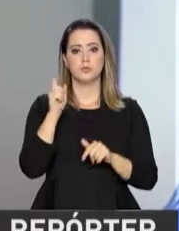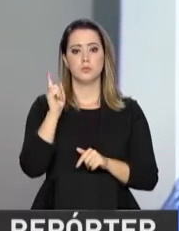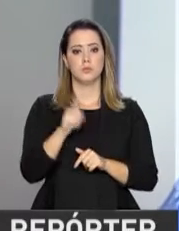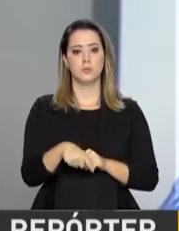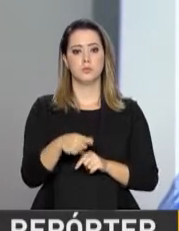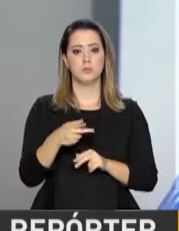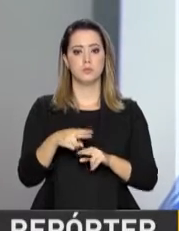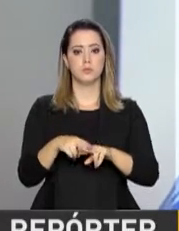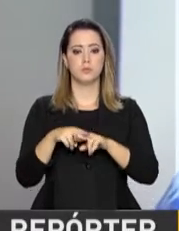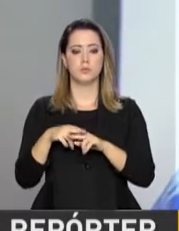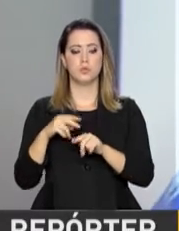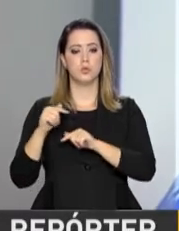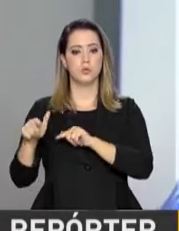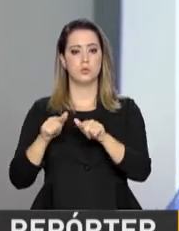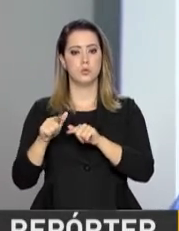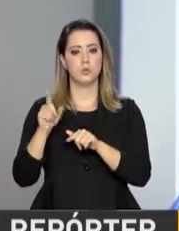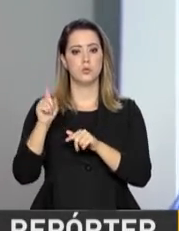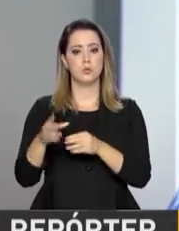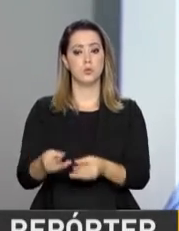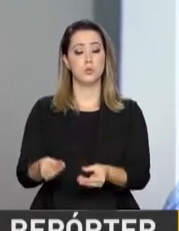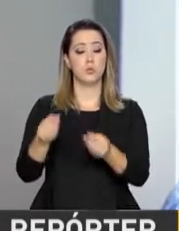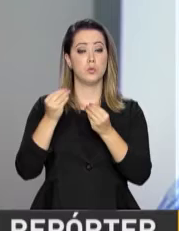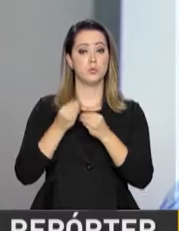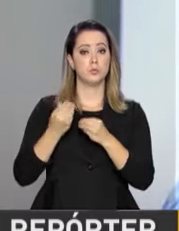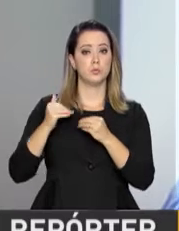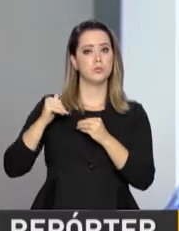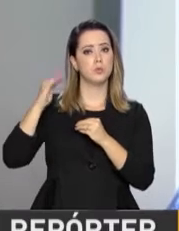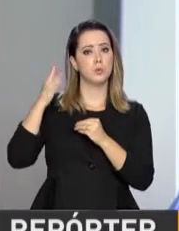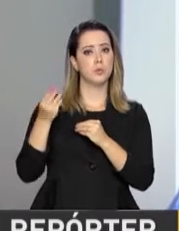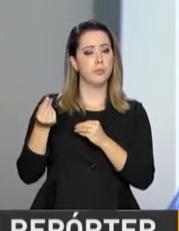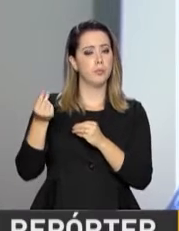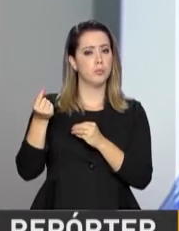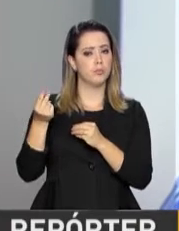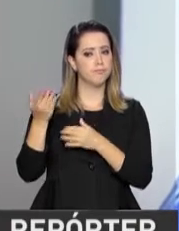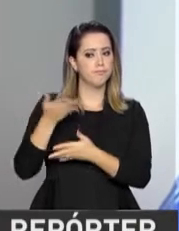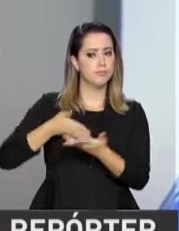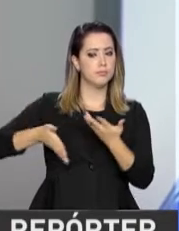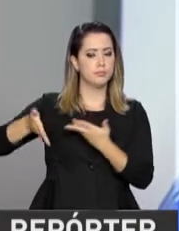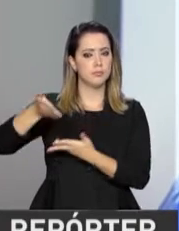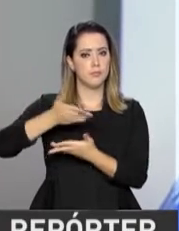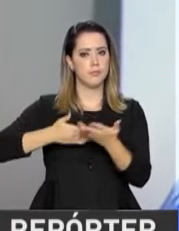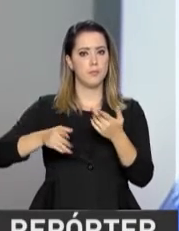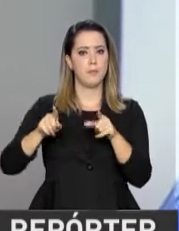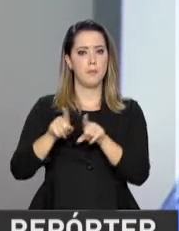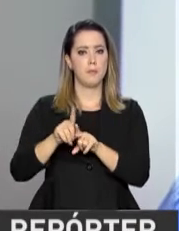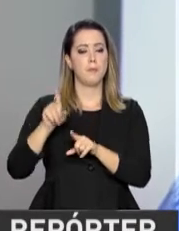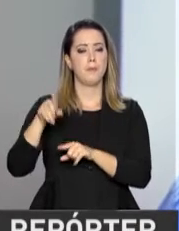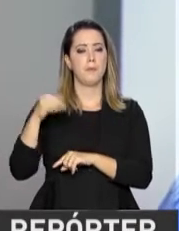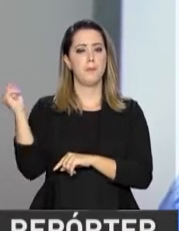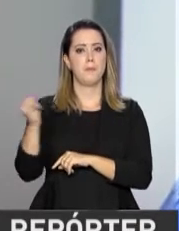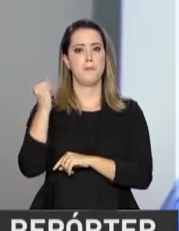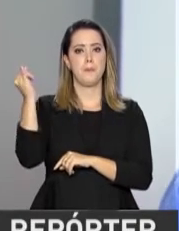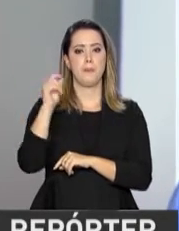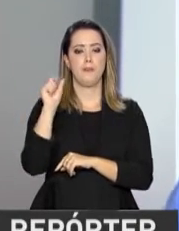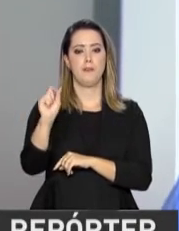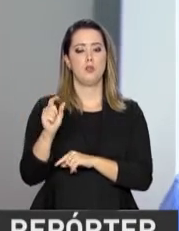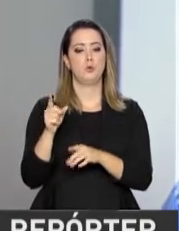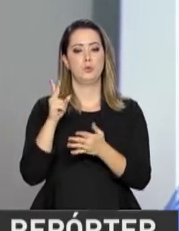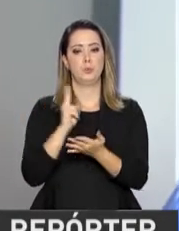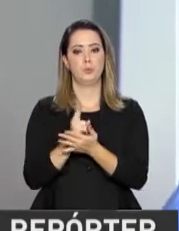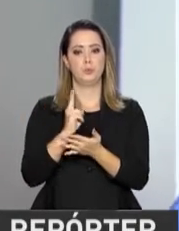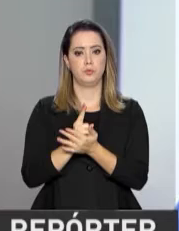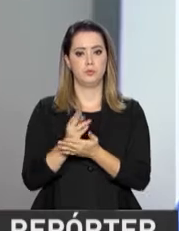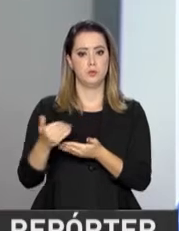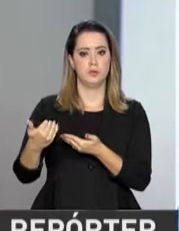pelo lado do trabalho trouxe um aumento da massa de rendimento e esse aumento ele é importante ainda que vem